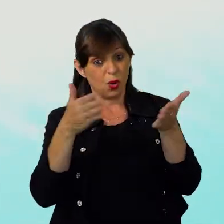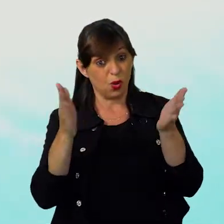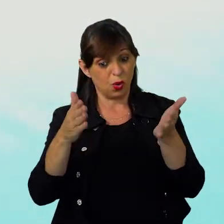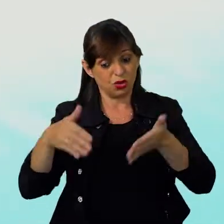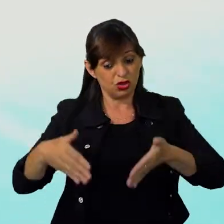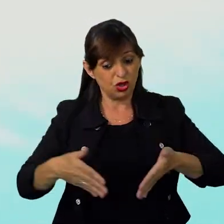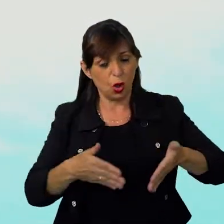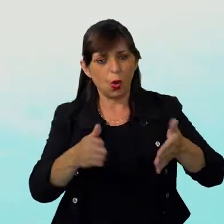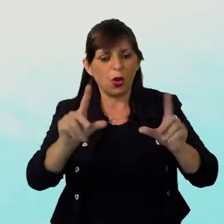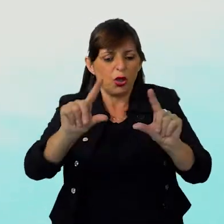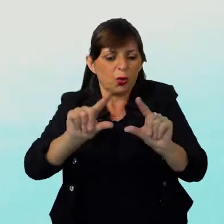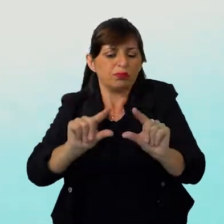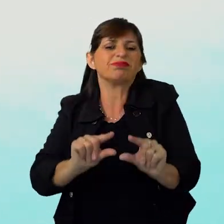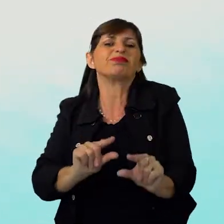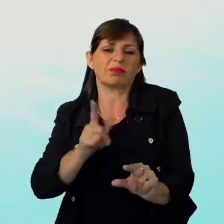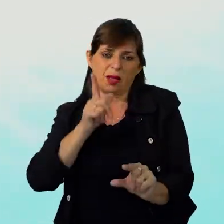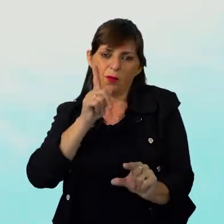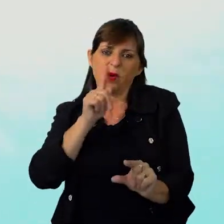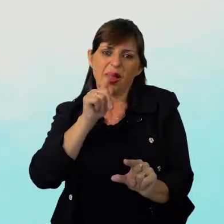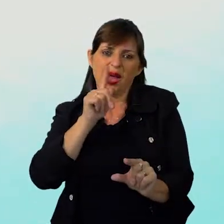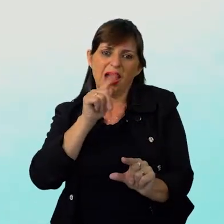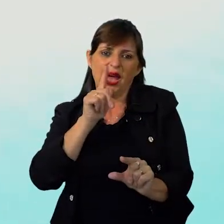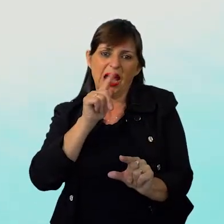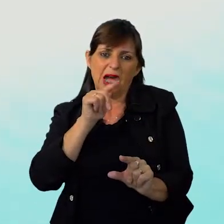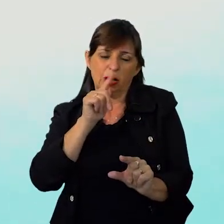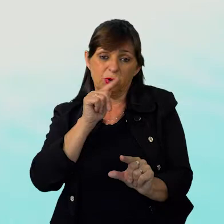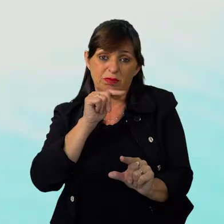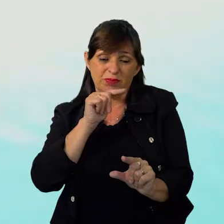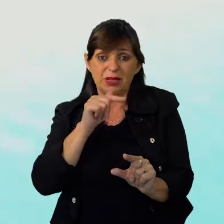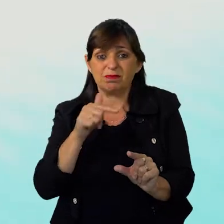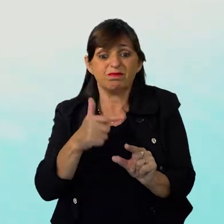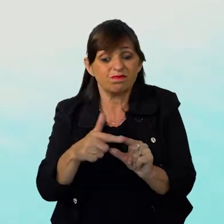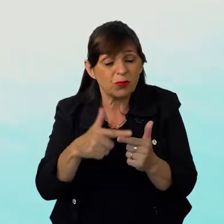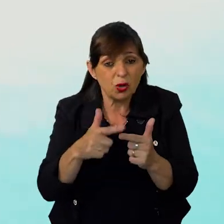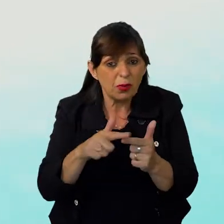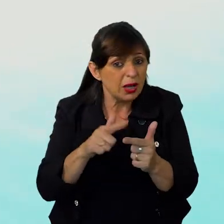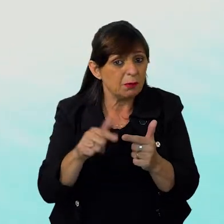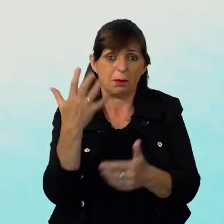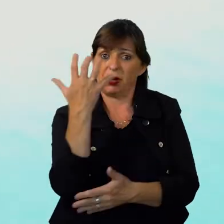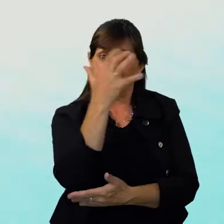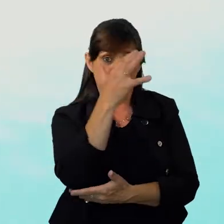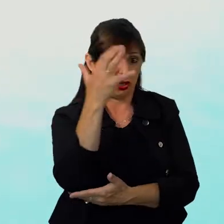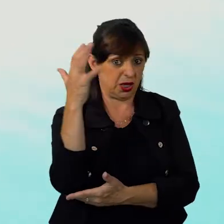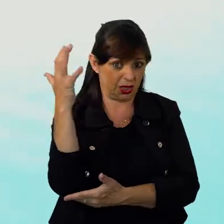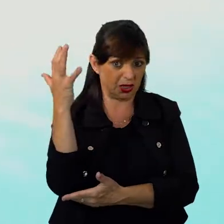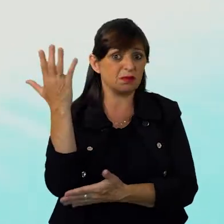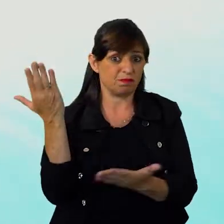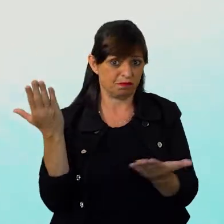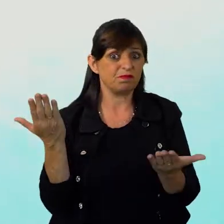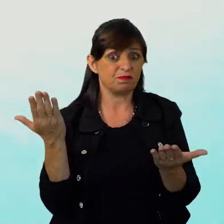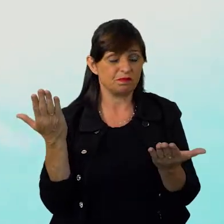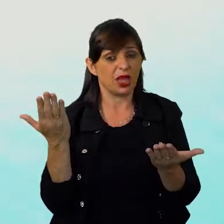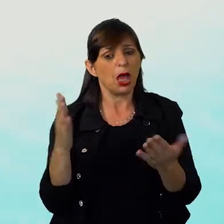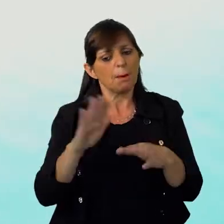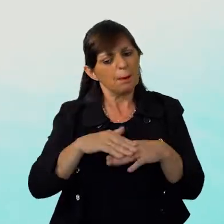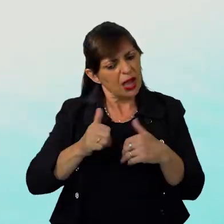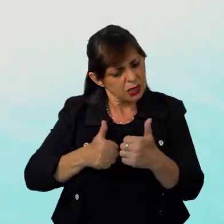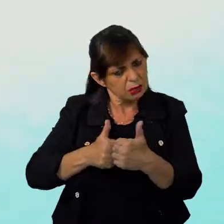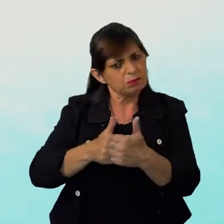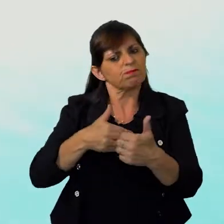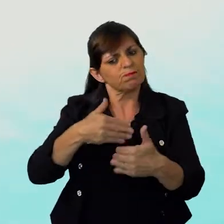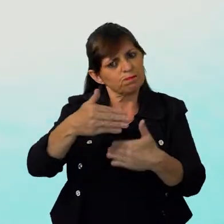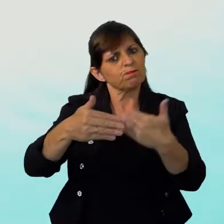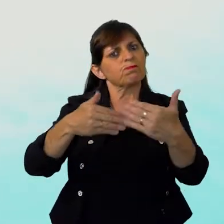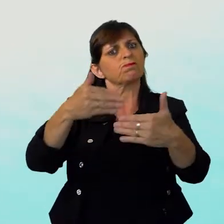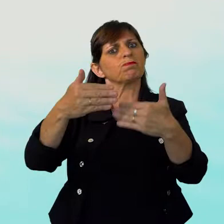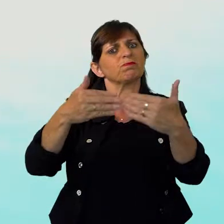infelizmente com pouca água e o peixe sumiu porque daqui a pouco mais o